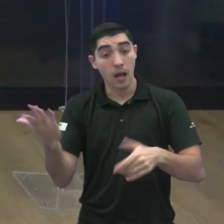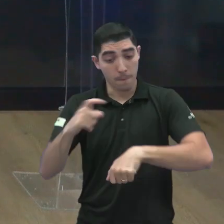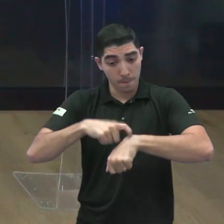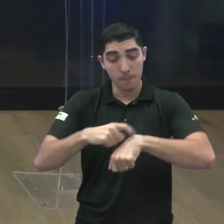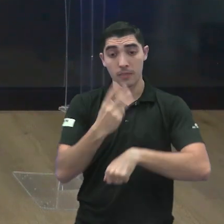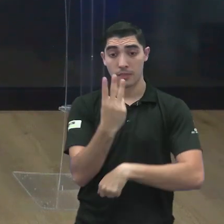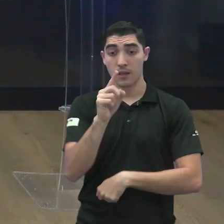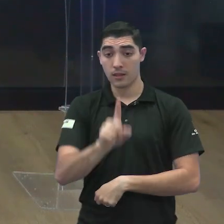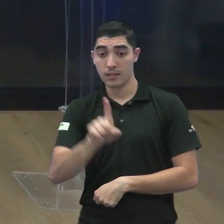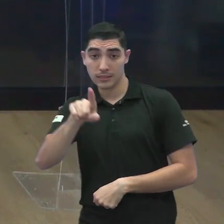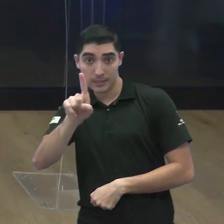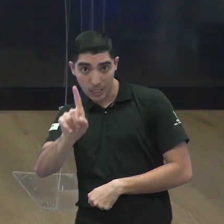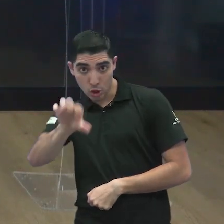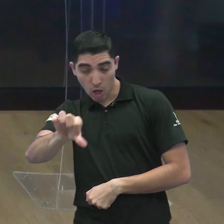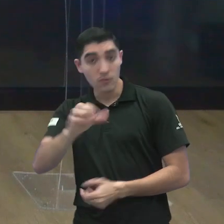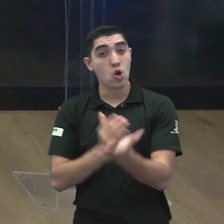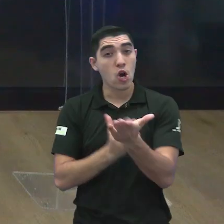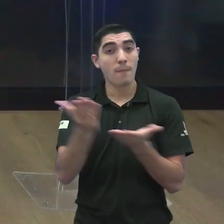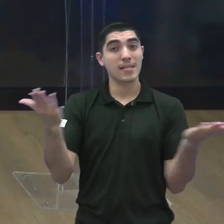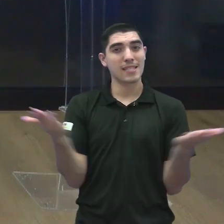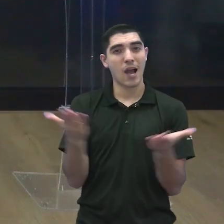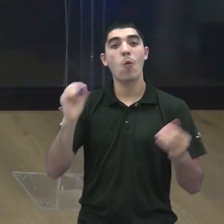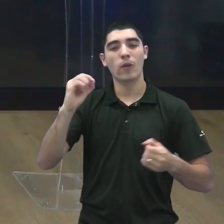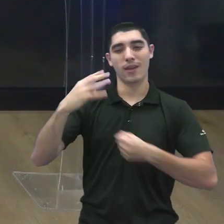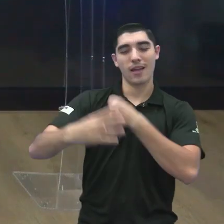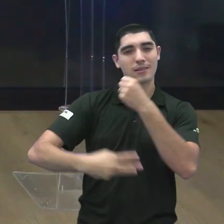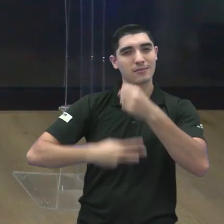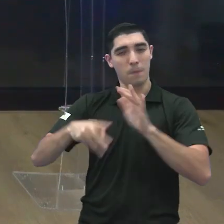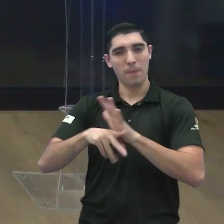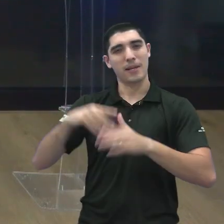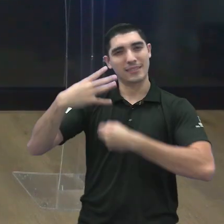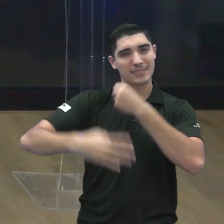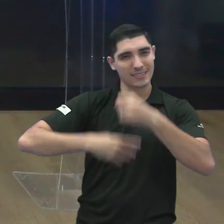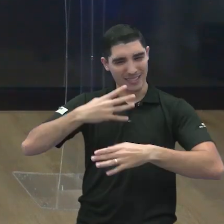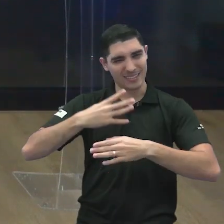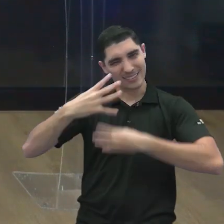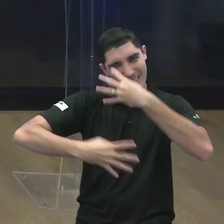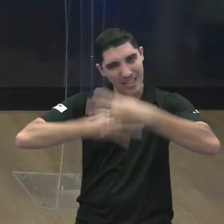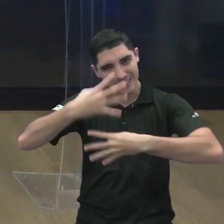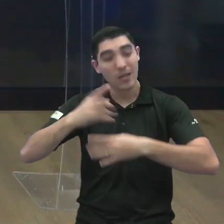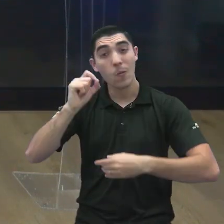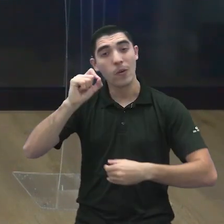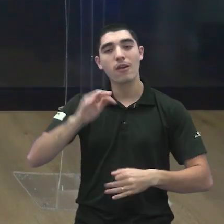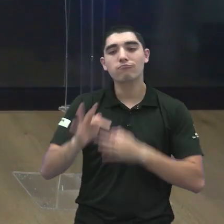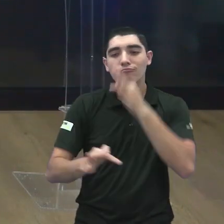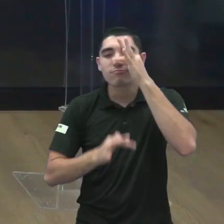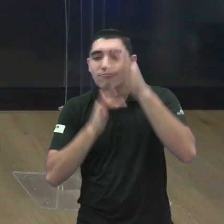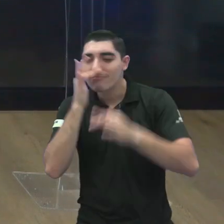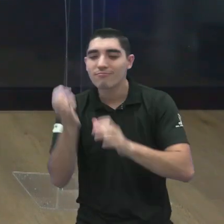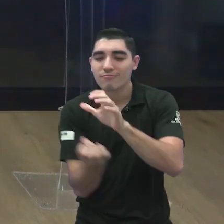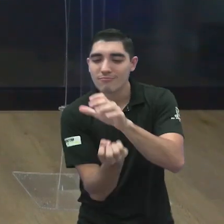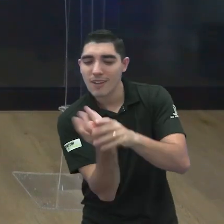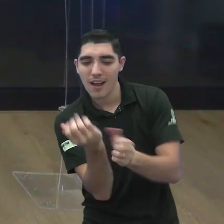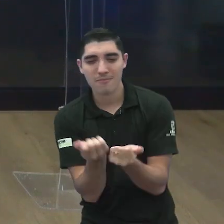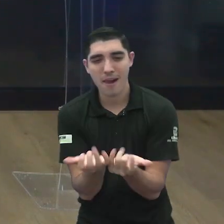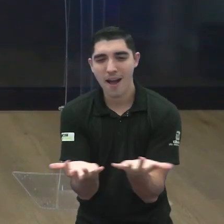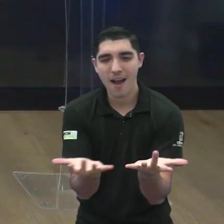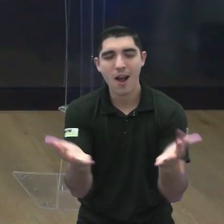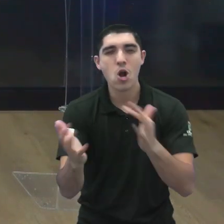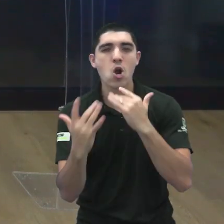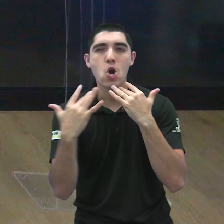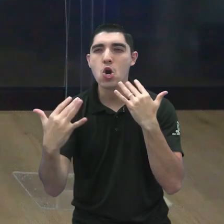às 3h19 da tarde, começa a estação mais florida do ano, quando a cidade se veste de cores